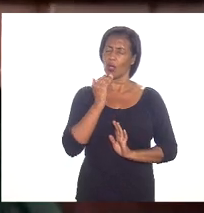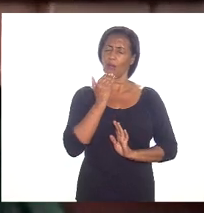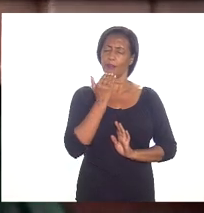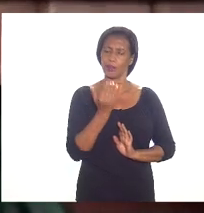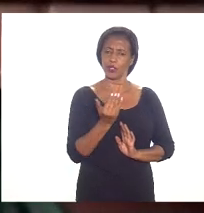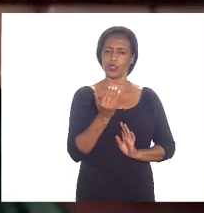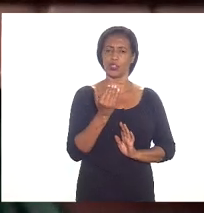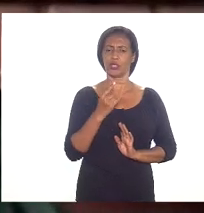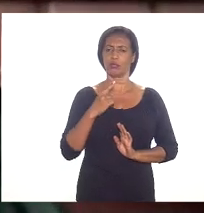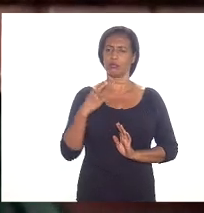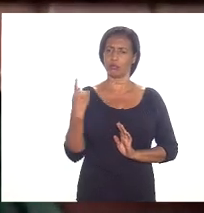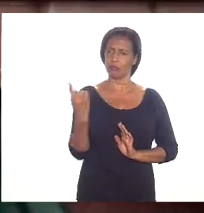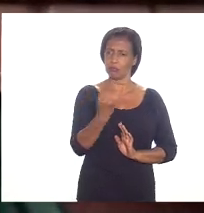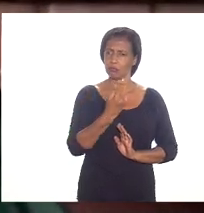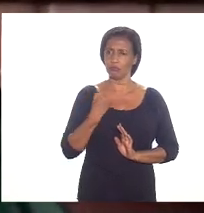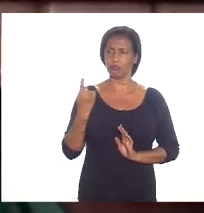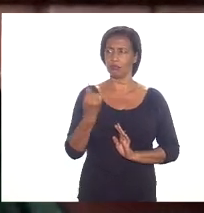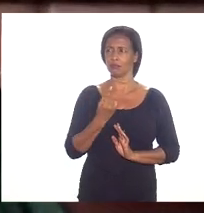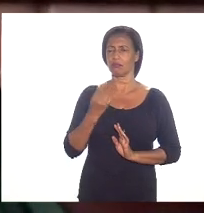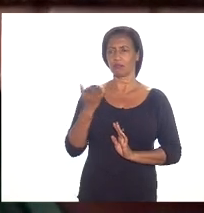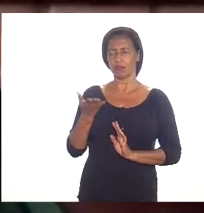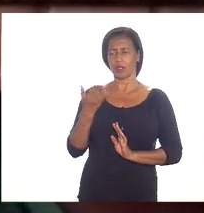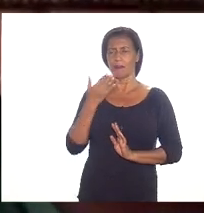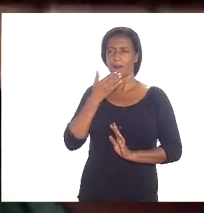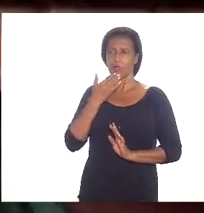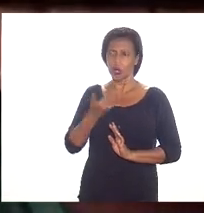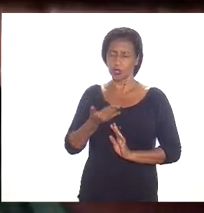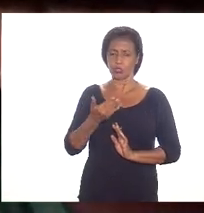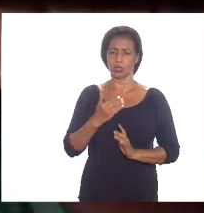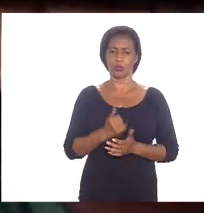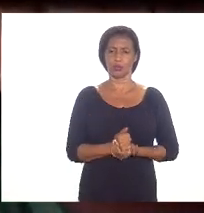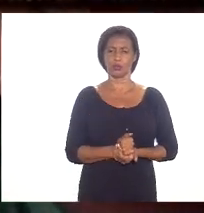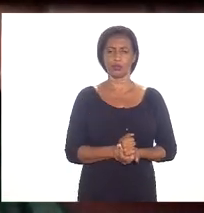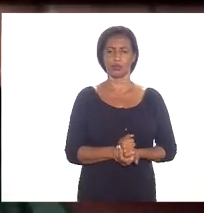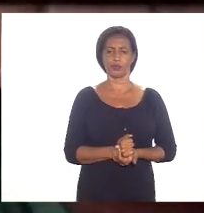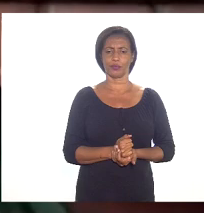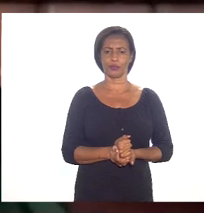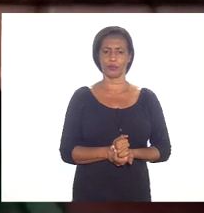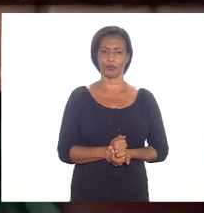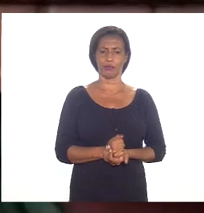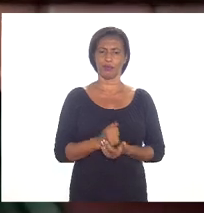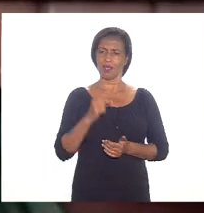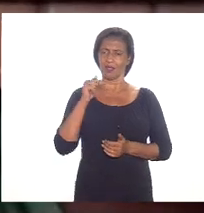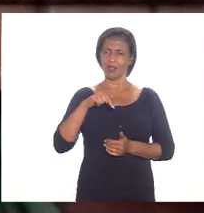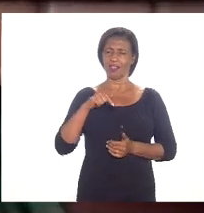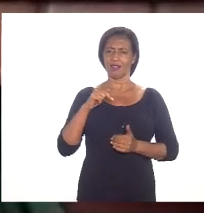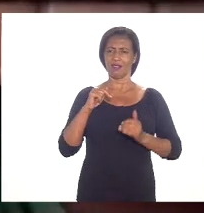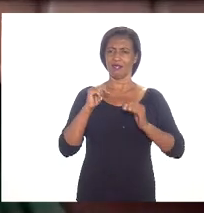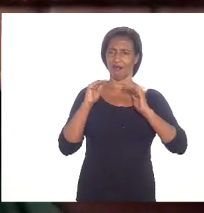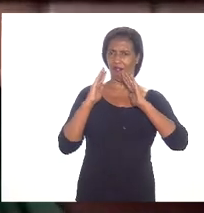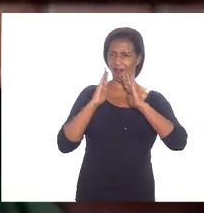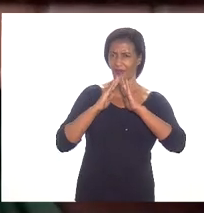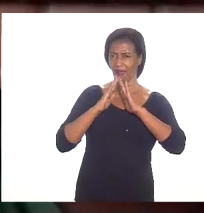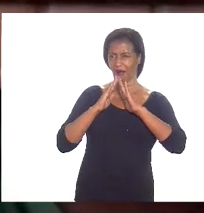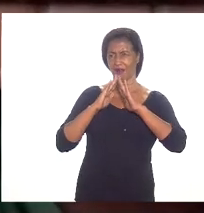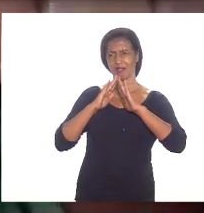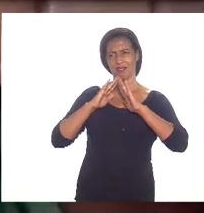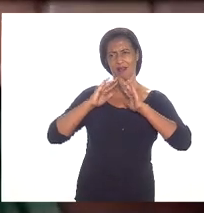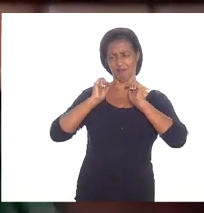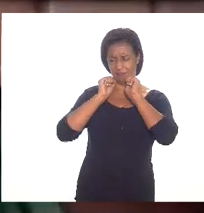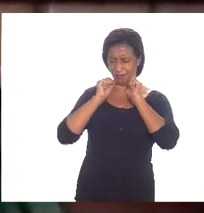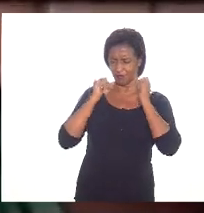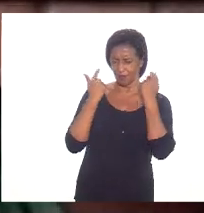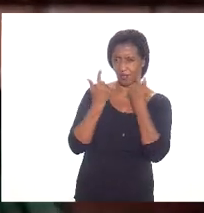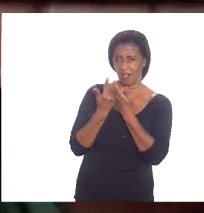que seja ressalvada por Vossa Excelência e na casa, para que se tenha esse cuidado, pelo menos,